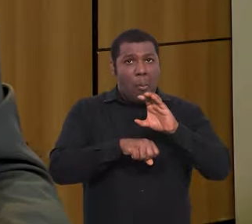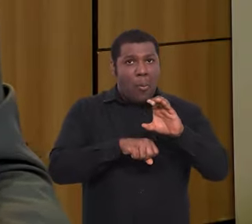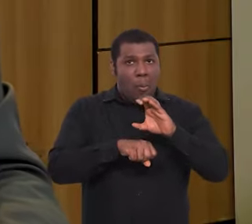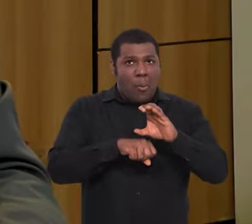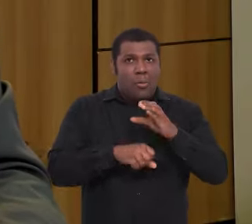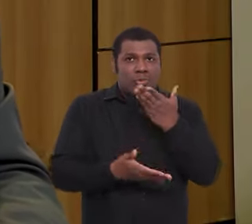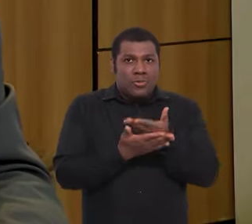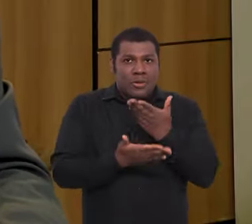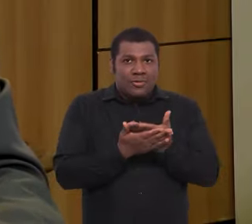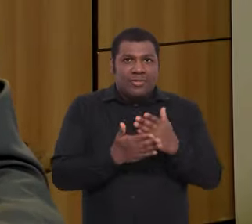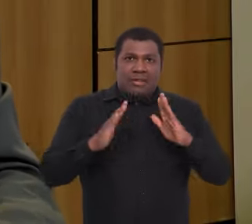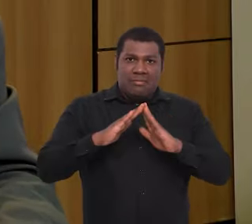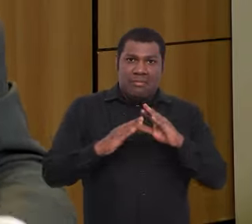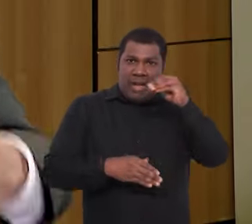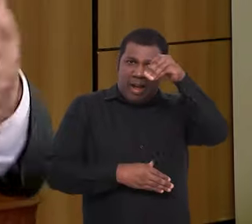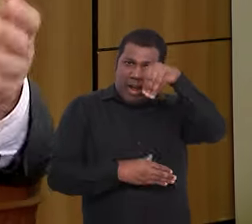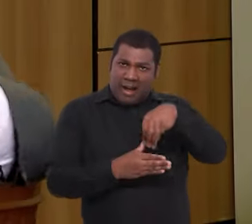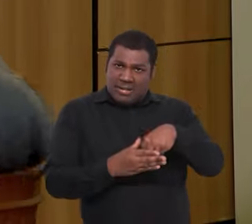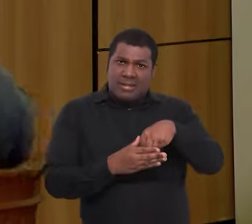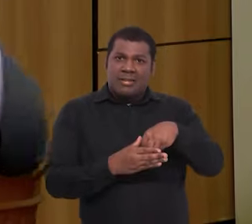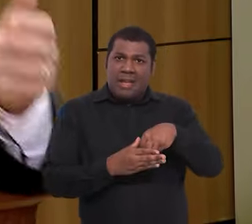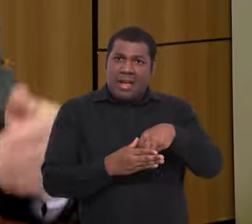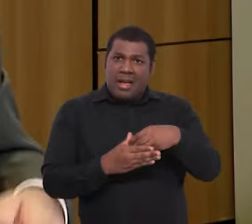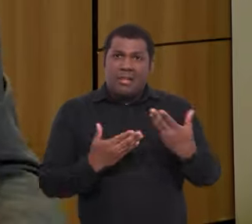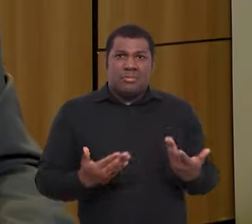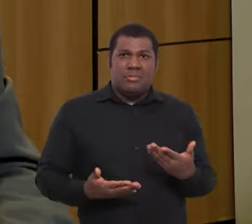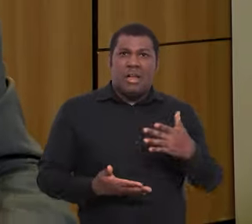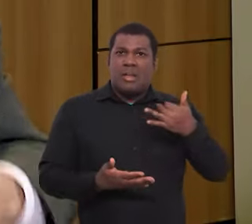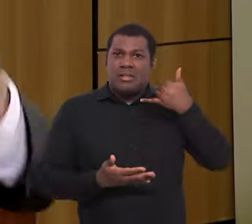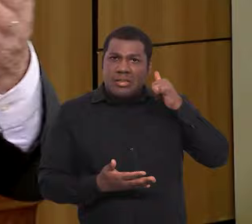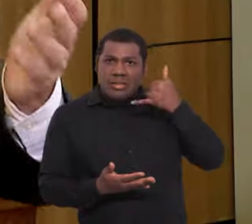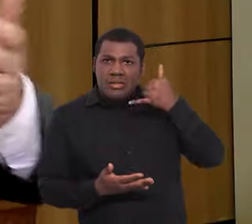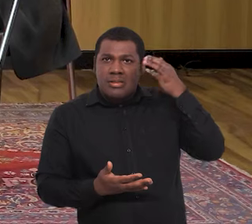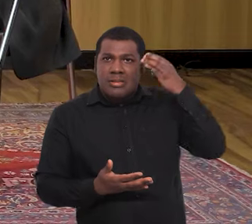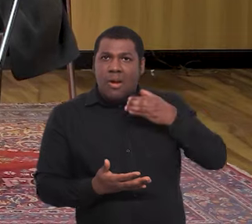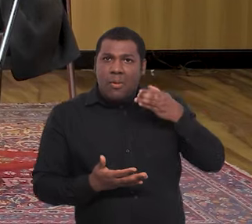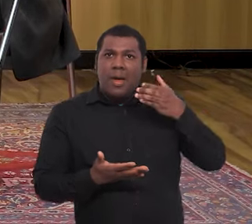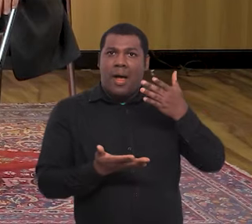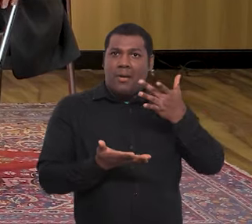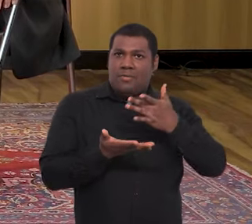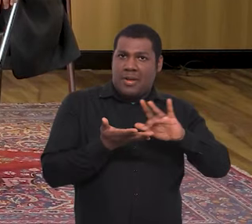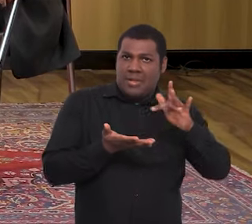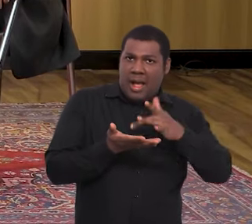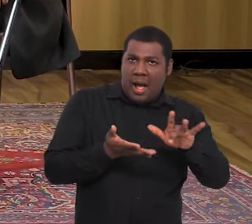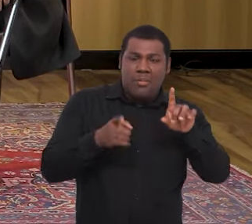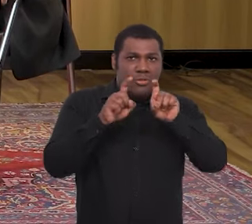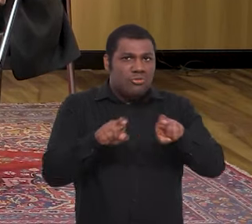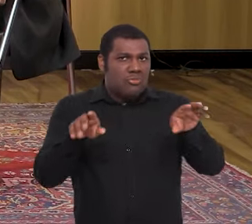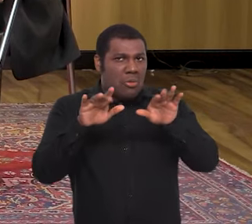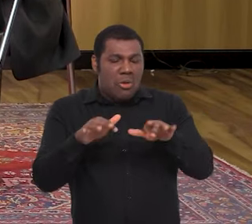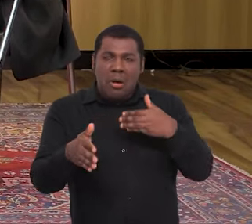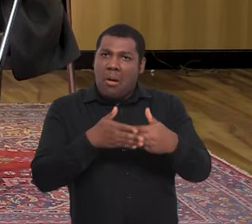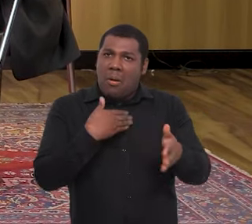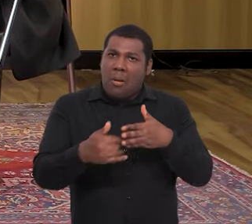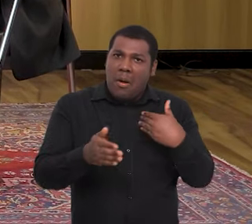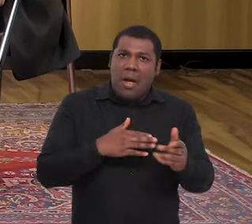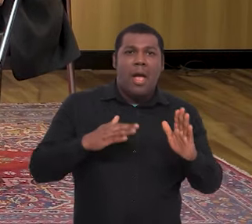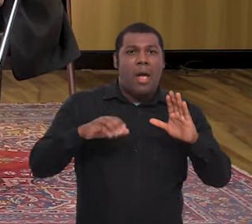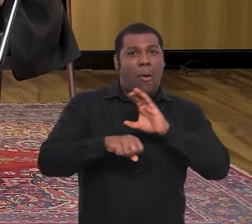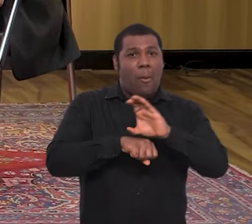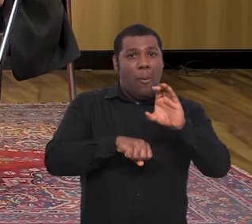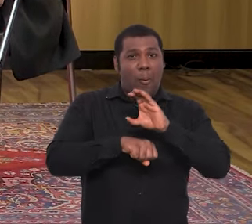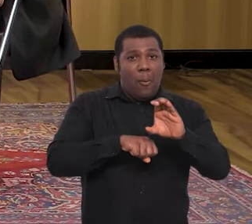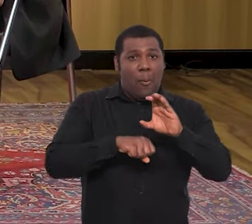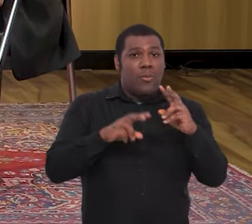inclusive a partir de um celular ou de um de um tablet ou de um computador que você tenha Nesse ano nós